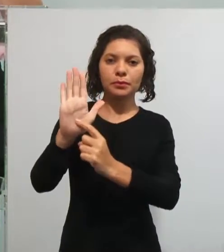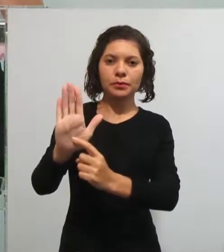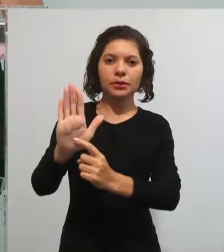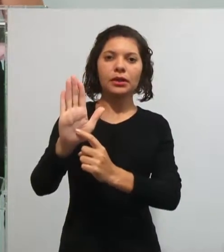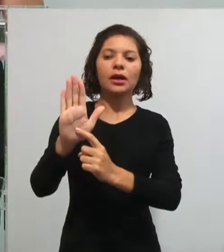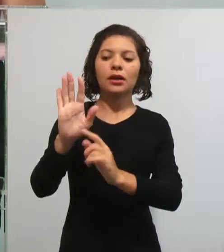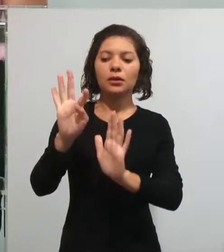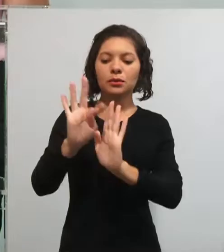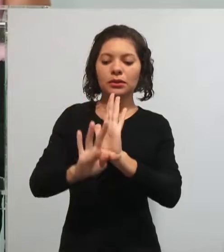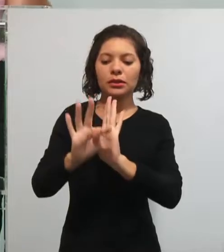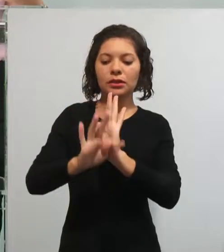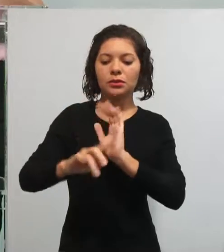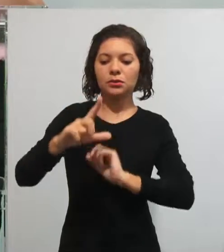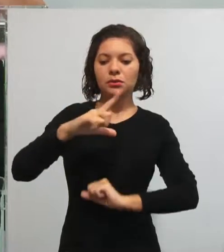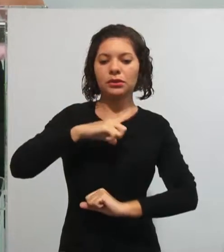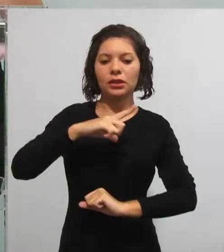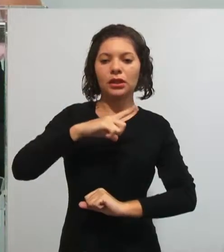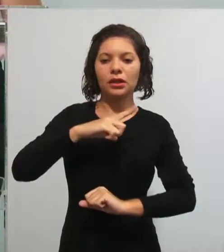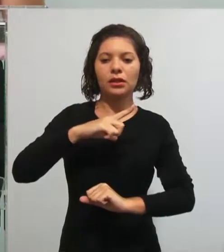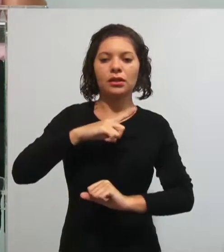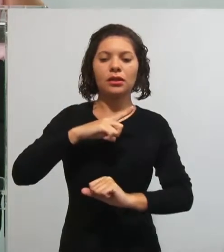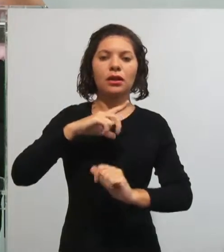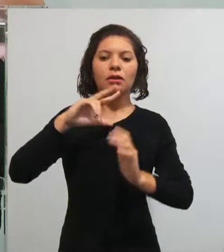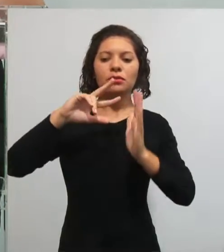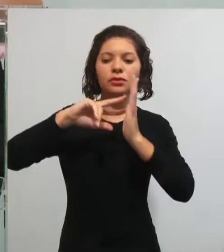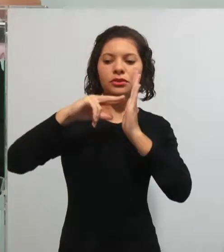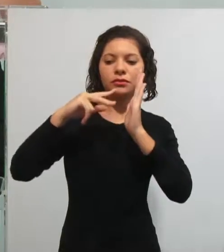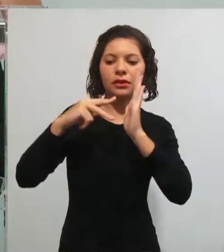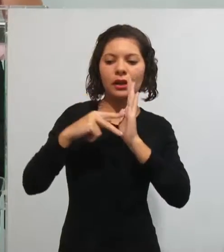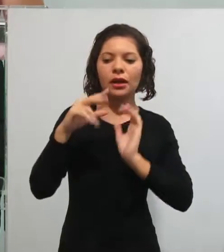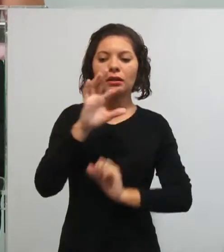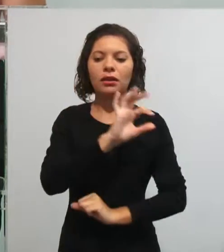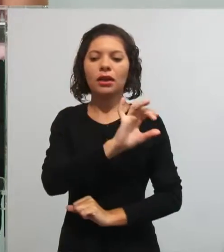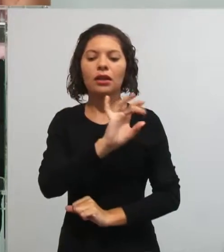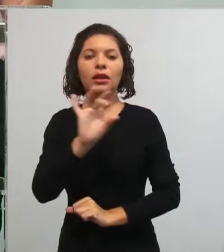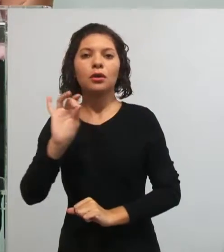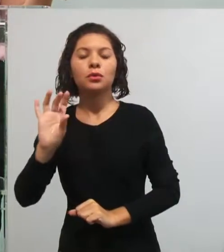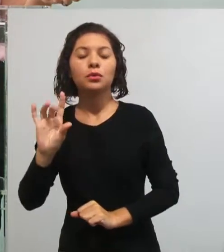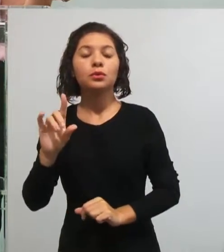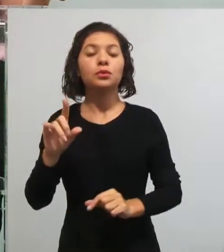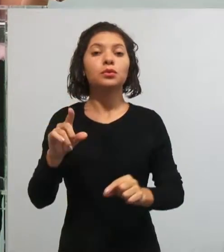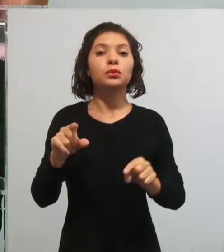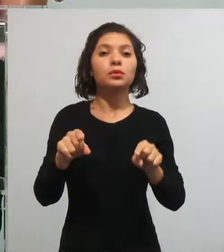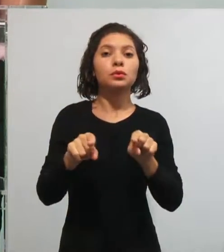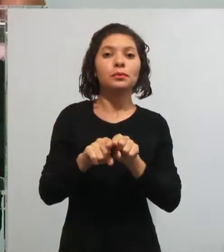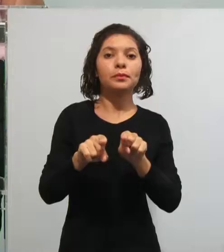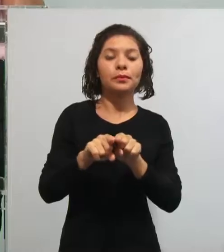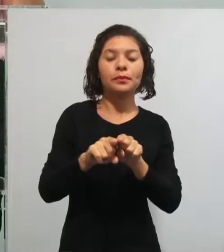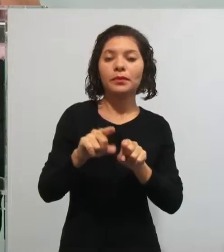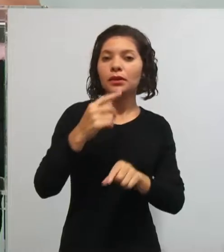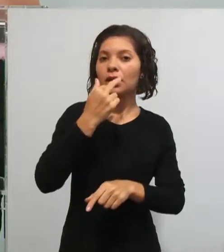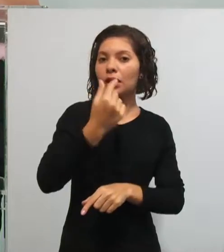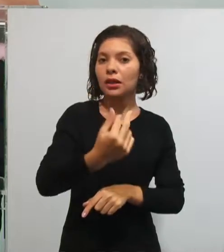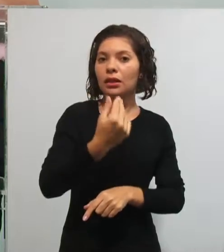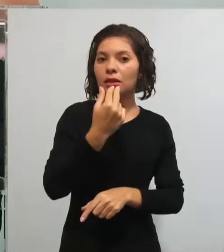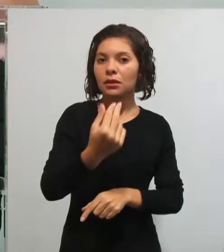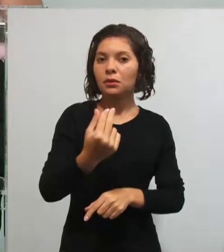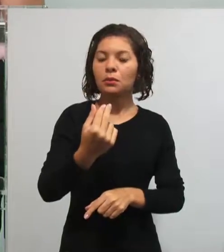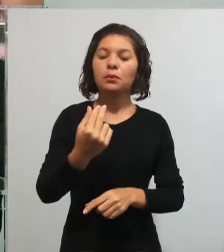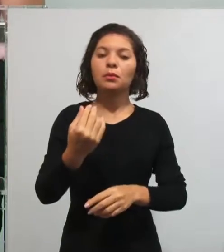aí, tem um posicionamento, né, de quem fala, a língua ela não é neutra, né, gente? E